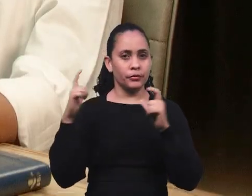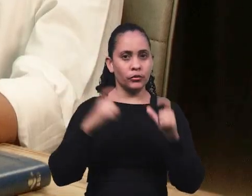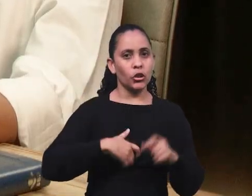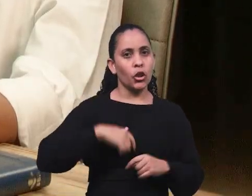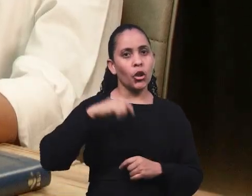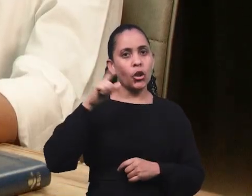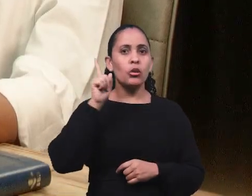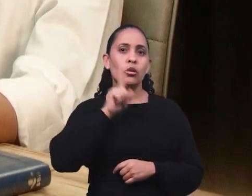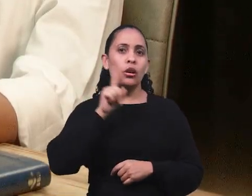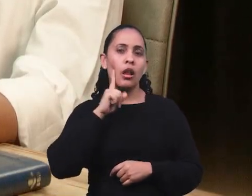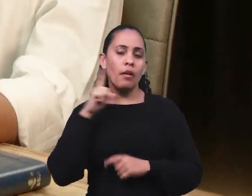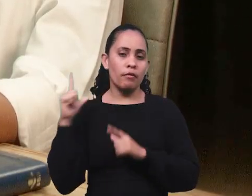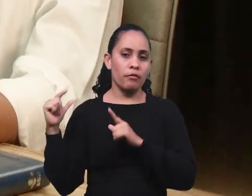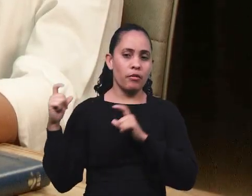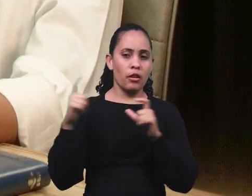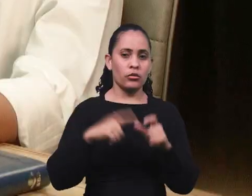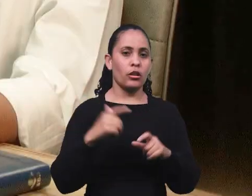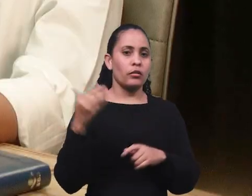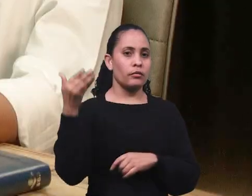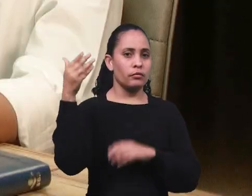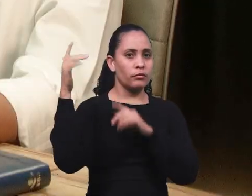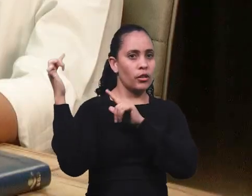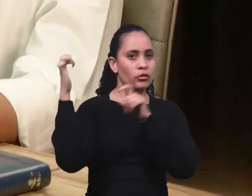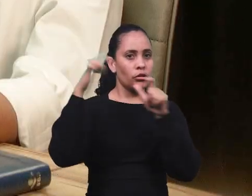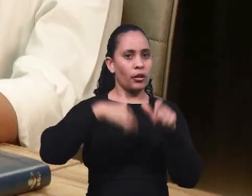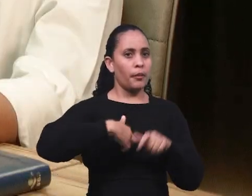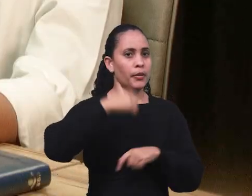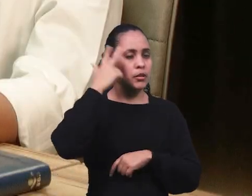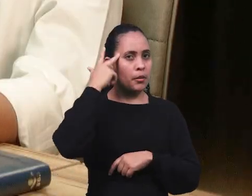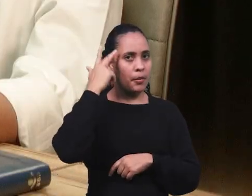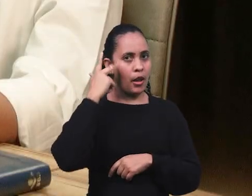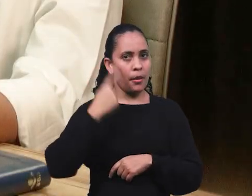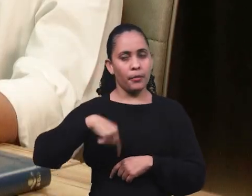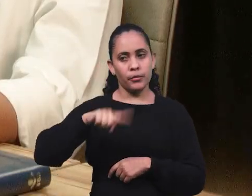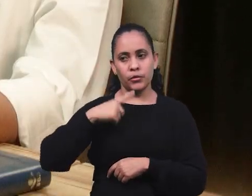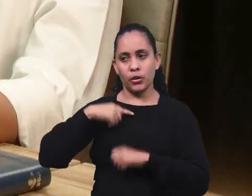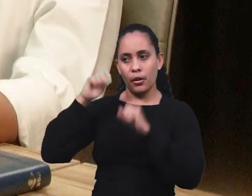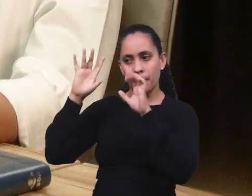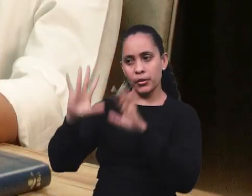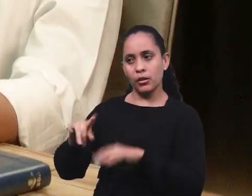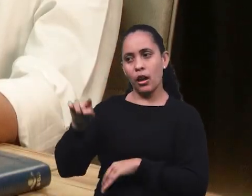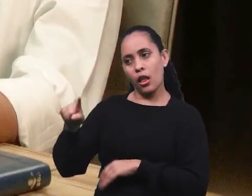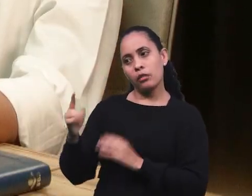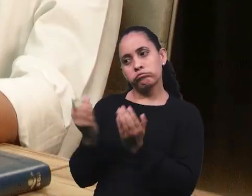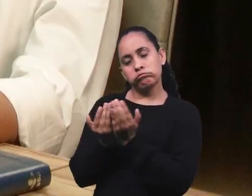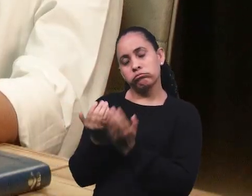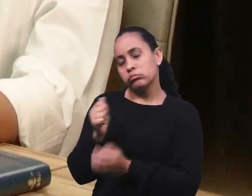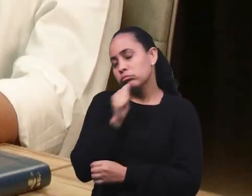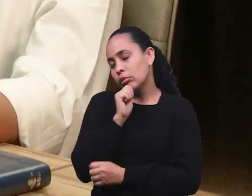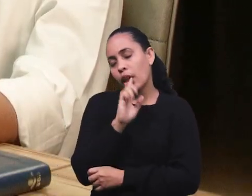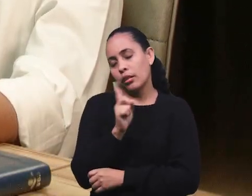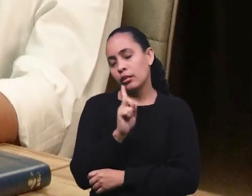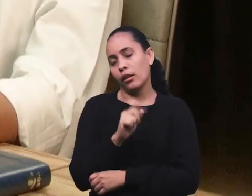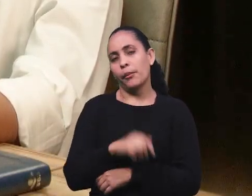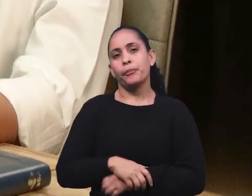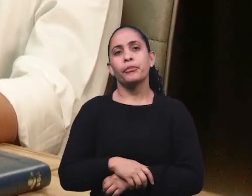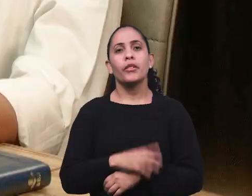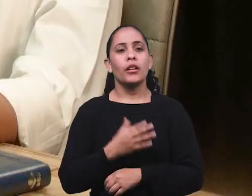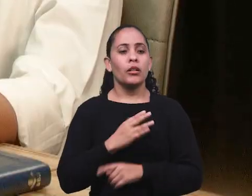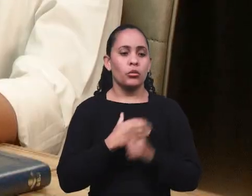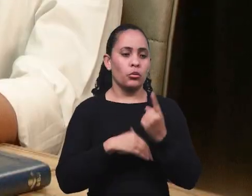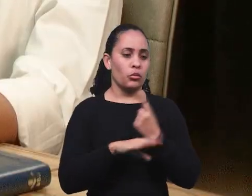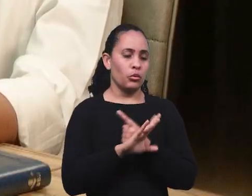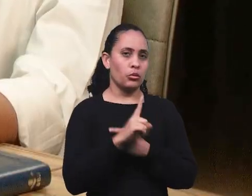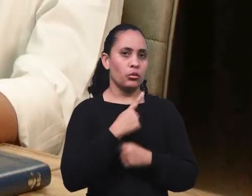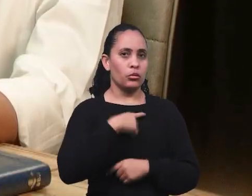de São Paulo. E eu orei antes do culto para que Deus falasse com elas, né? Porque elas não são crentes. E no